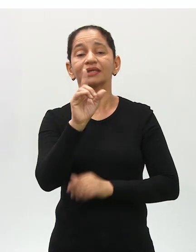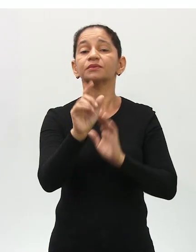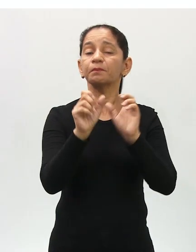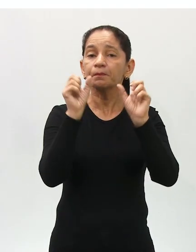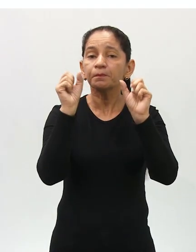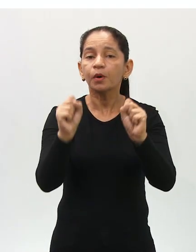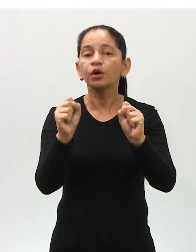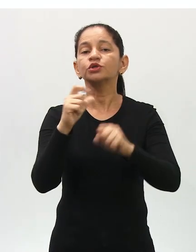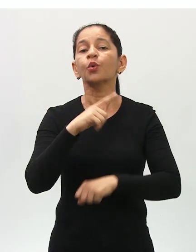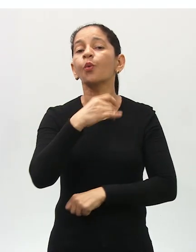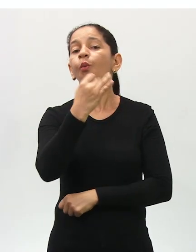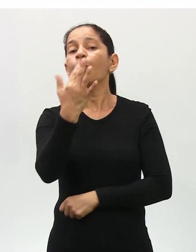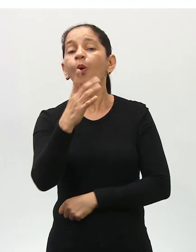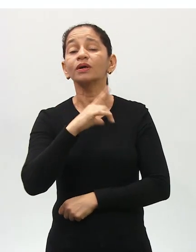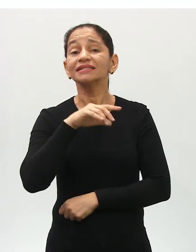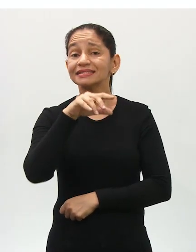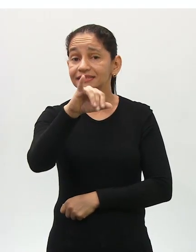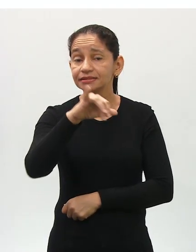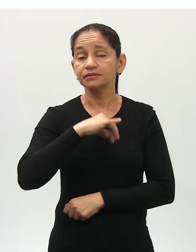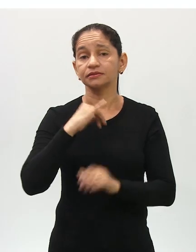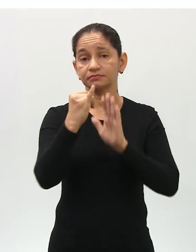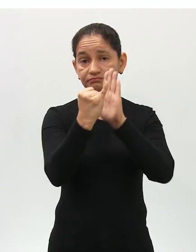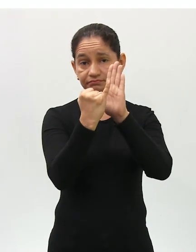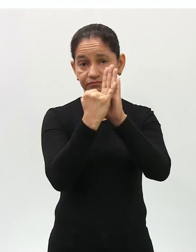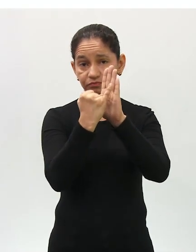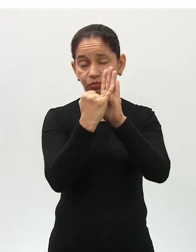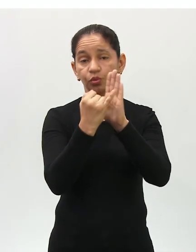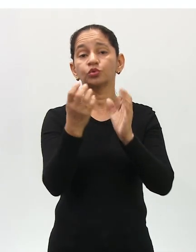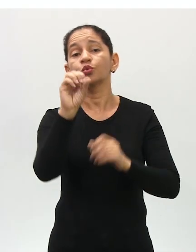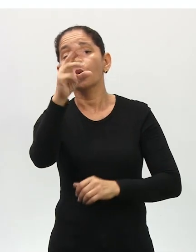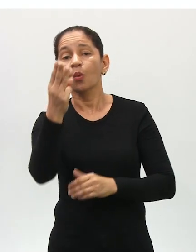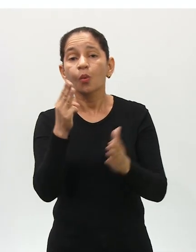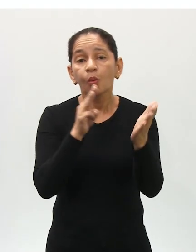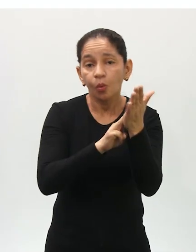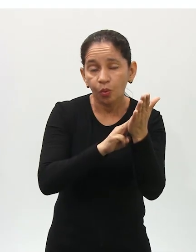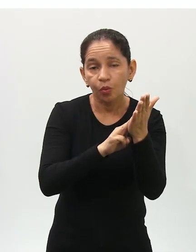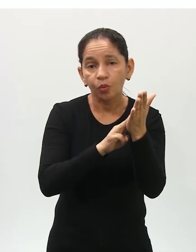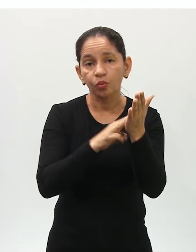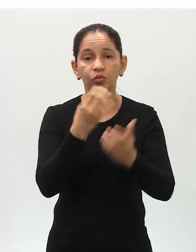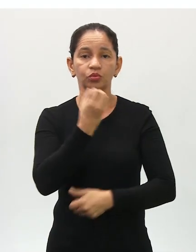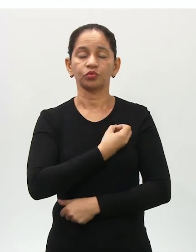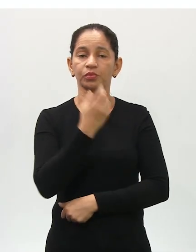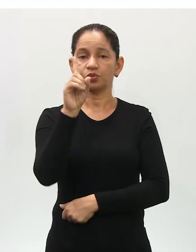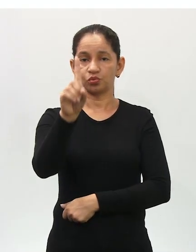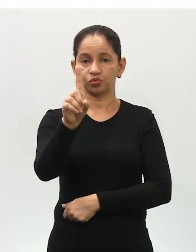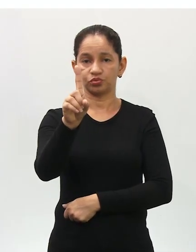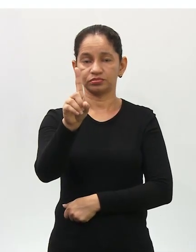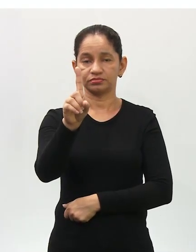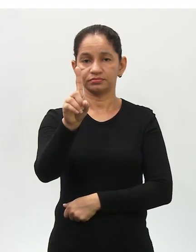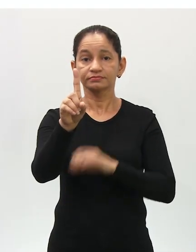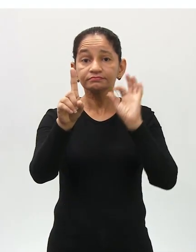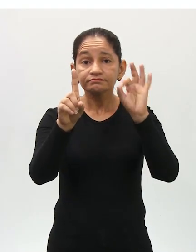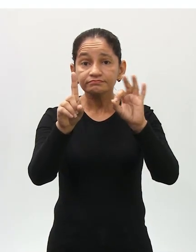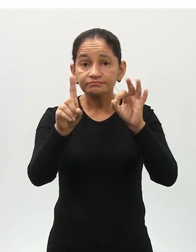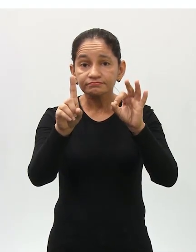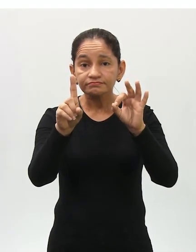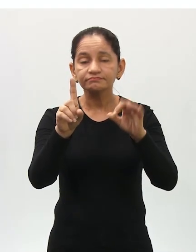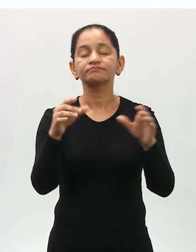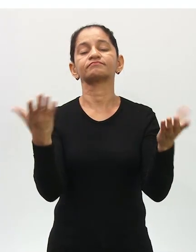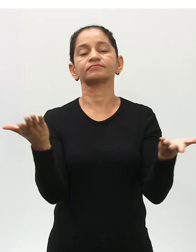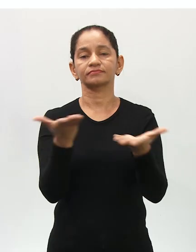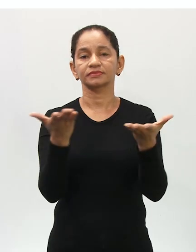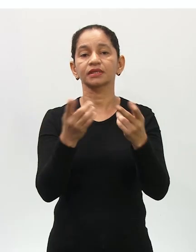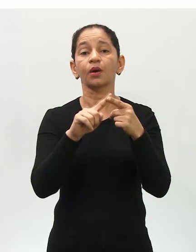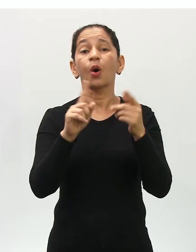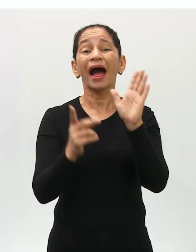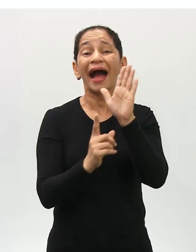receitas correntes, ela pode ser, se for imposto, taxas e contribuição de melhoria, eu vou usar a numeração 1, né?